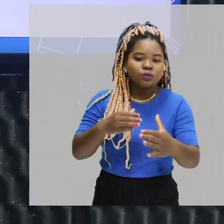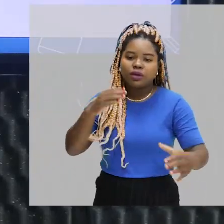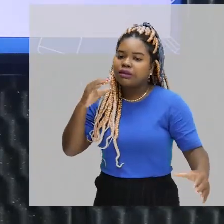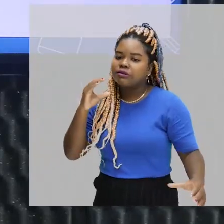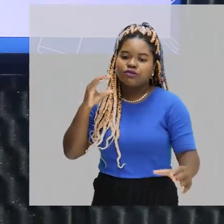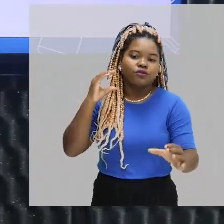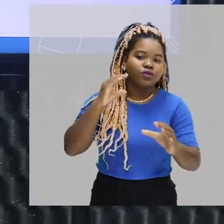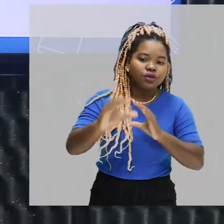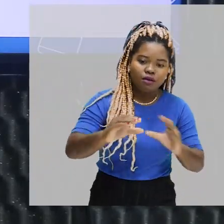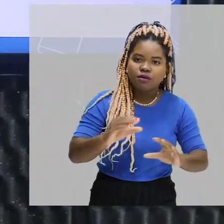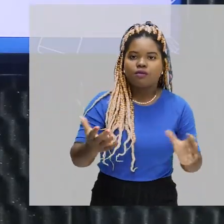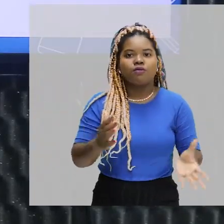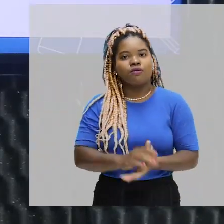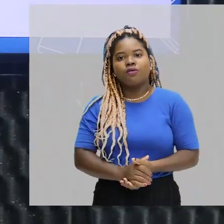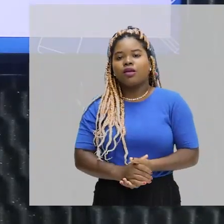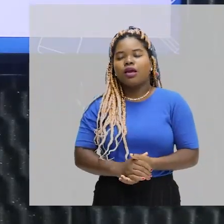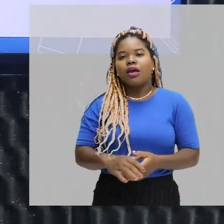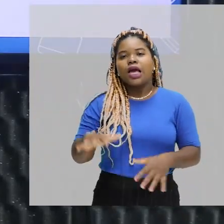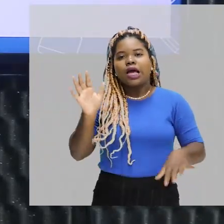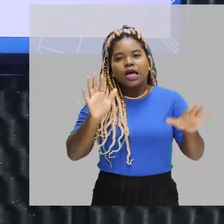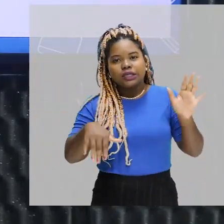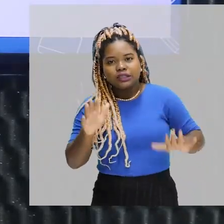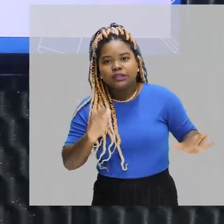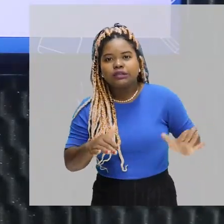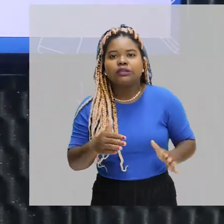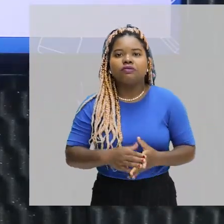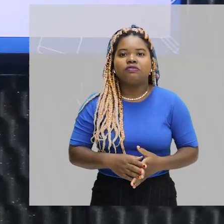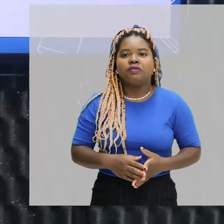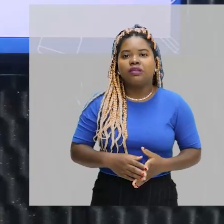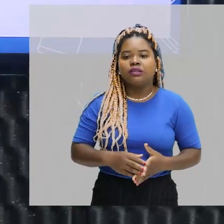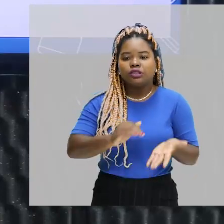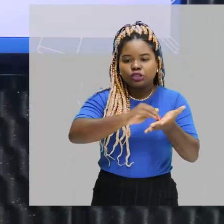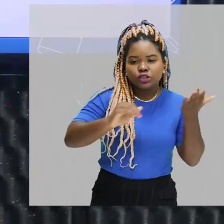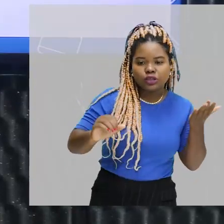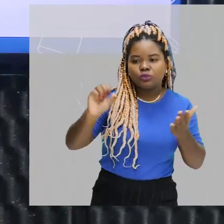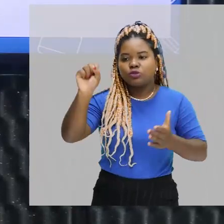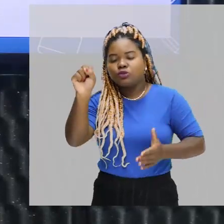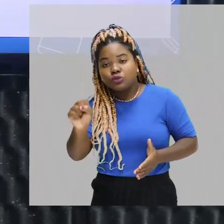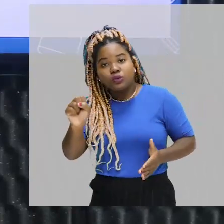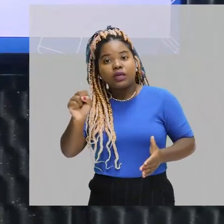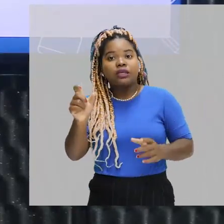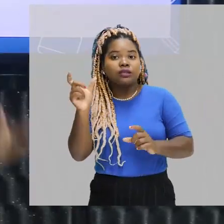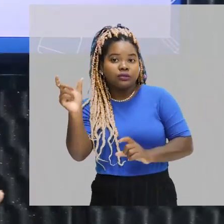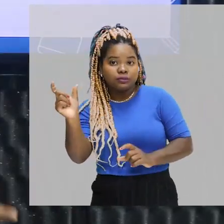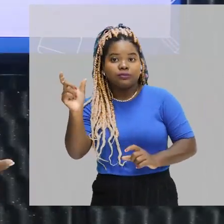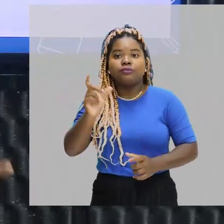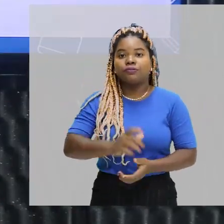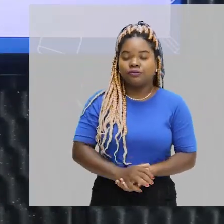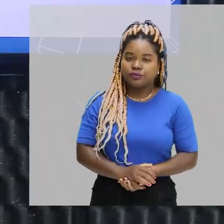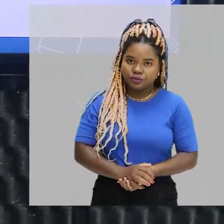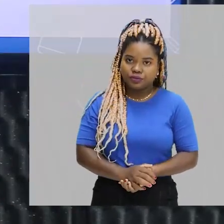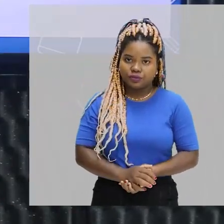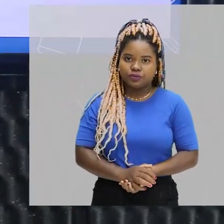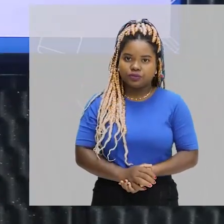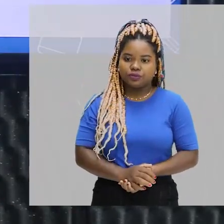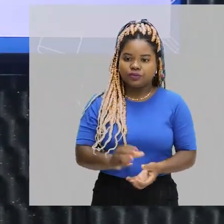às vezes nós suprimimos um S de uma palavra, onde nós